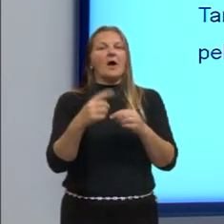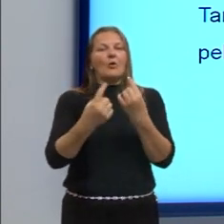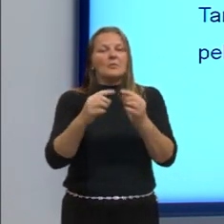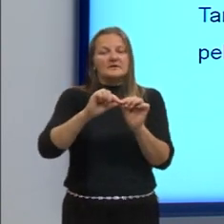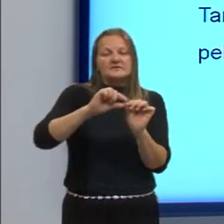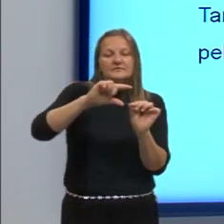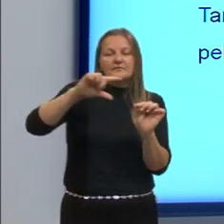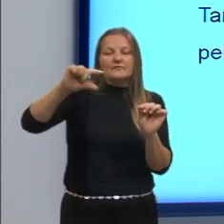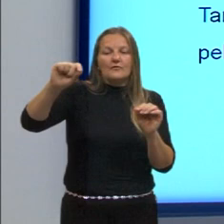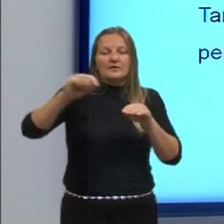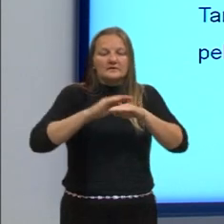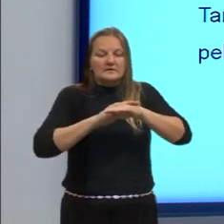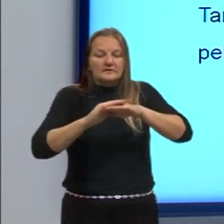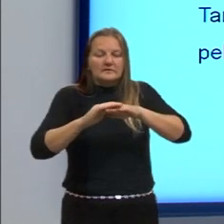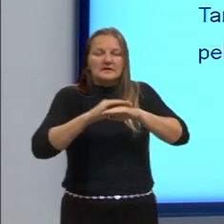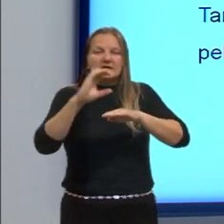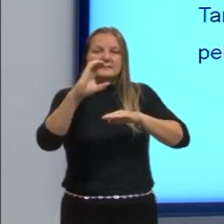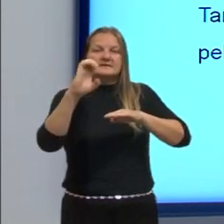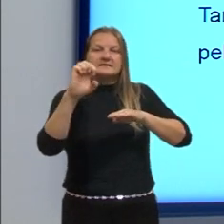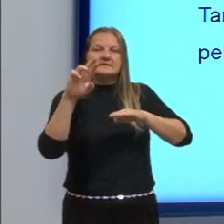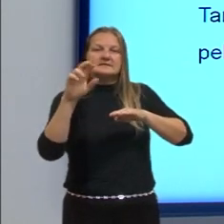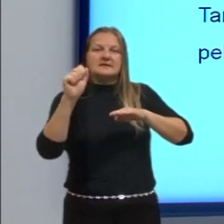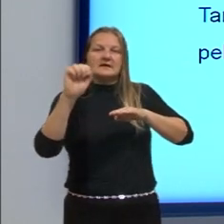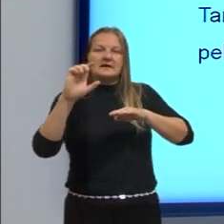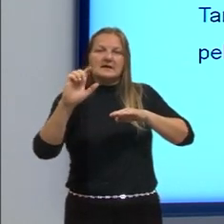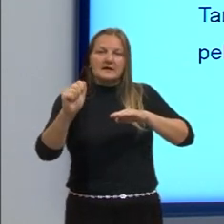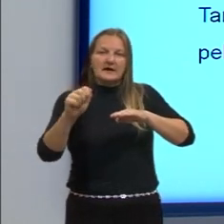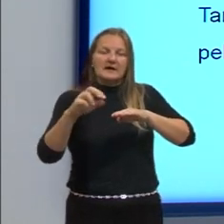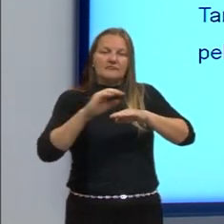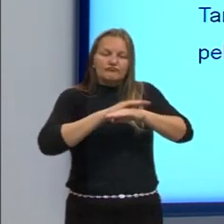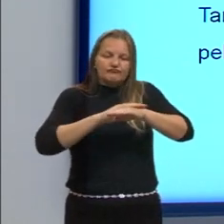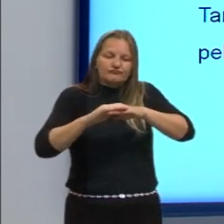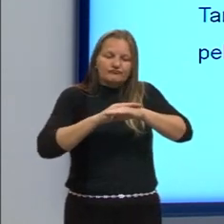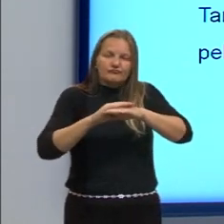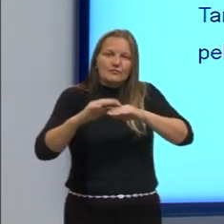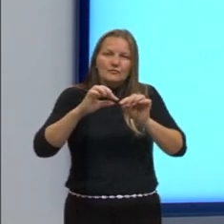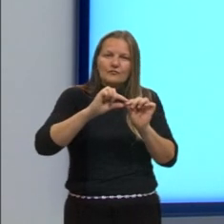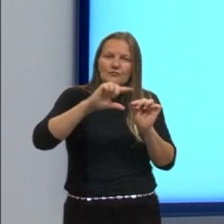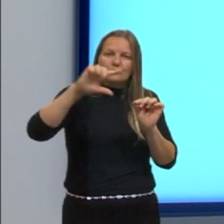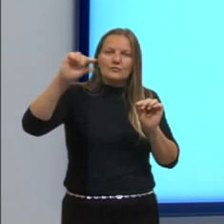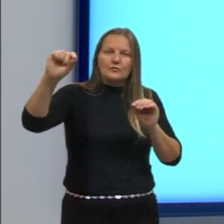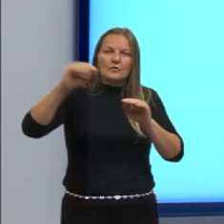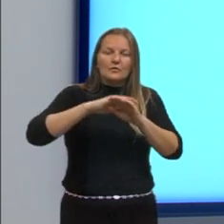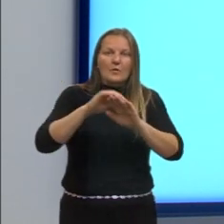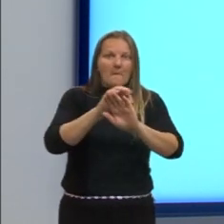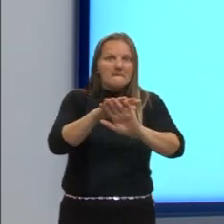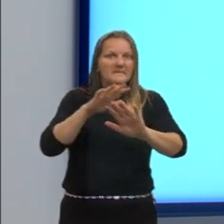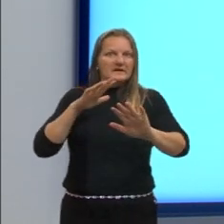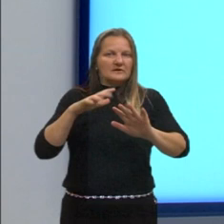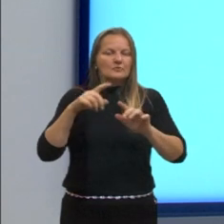e essas ceras são lipídios também um tipo de lipídio bom